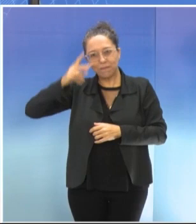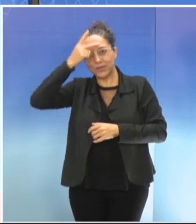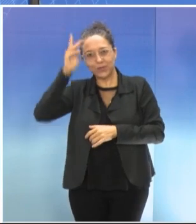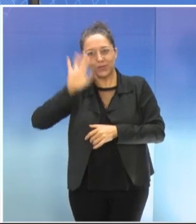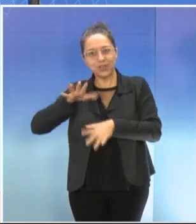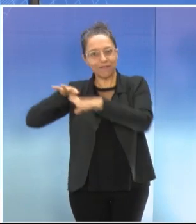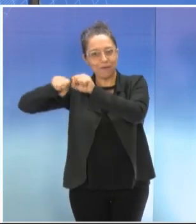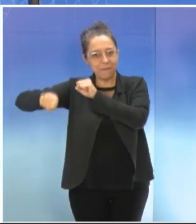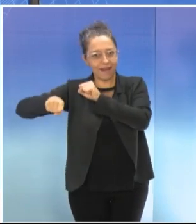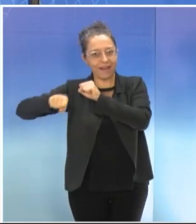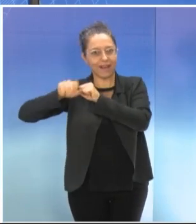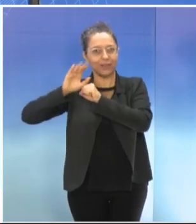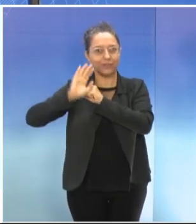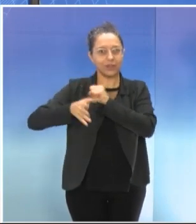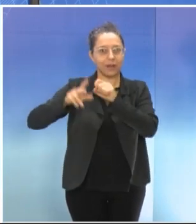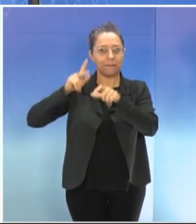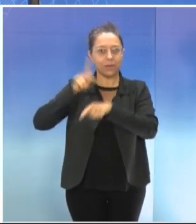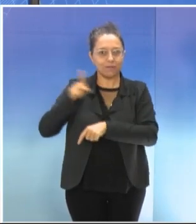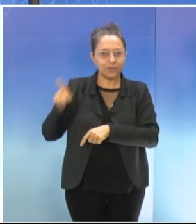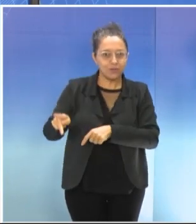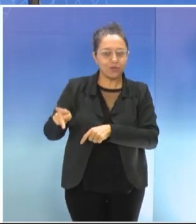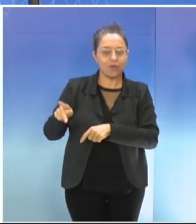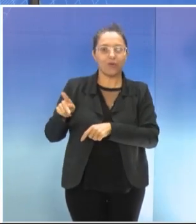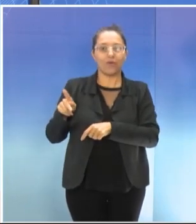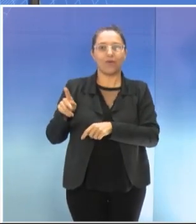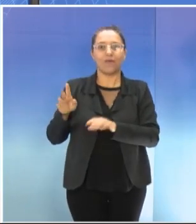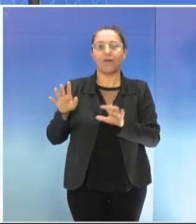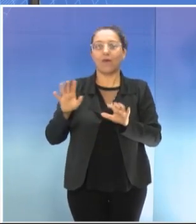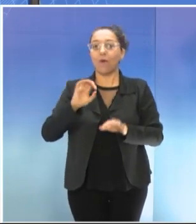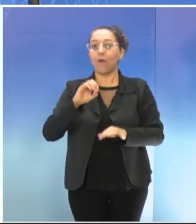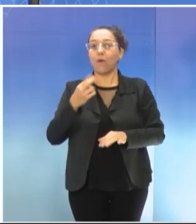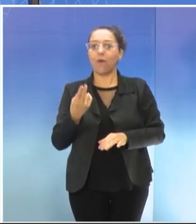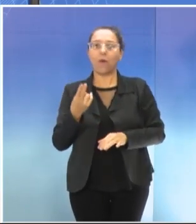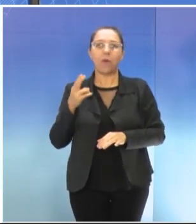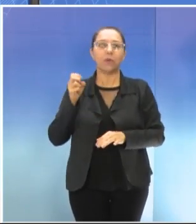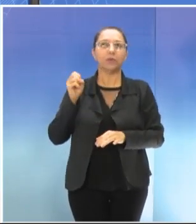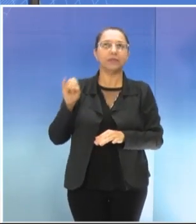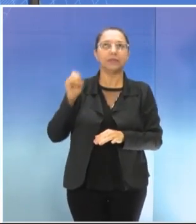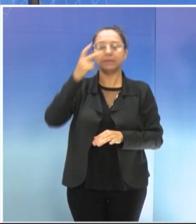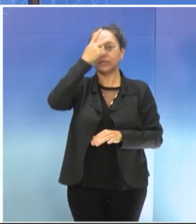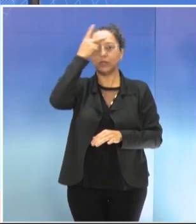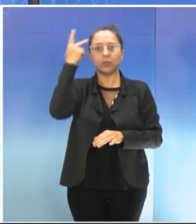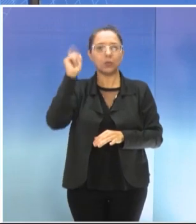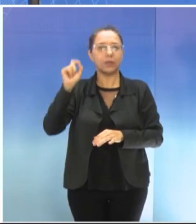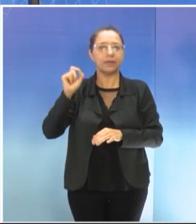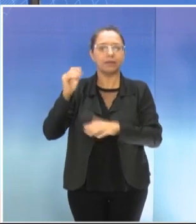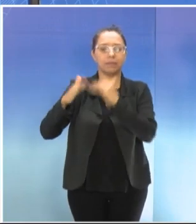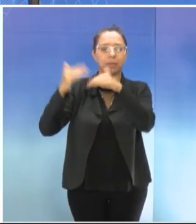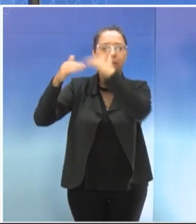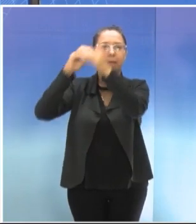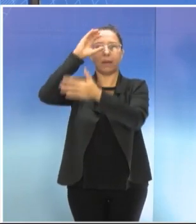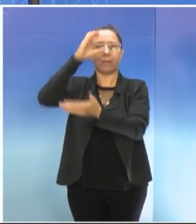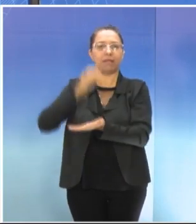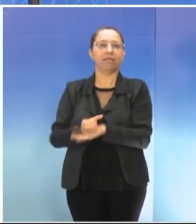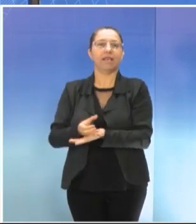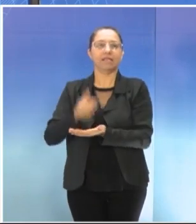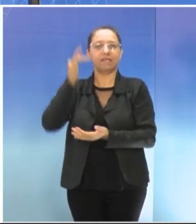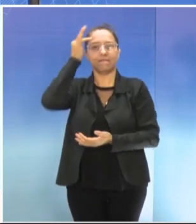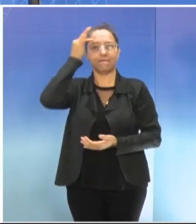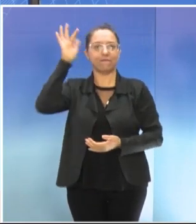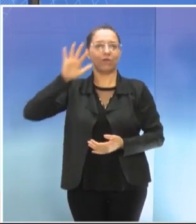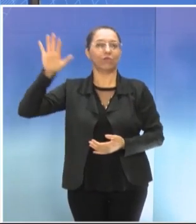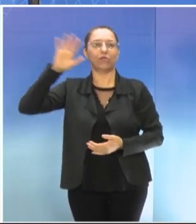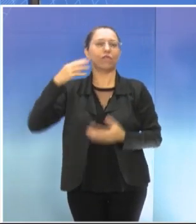quem é formado em filosofia? É só quem é professor de filosofia? Ou é só quem desenvolve uma tese filosófica?